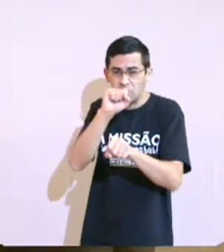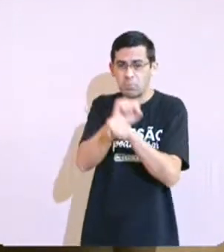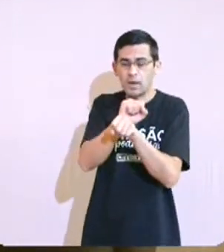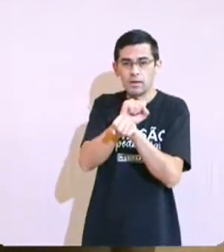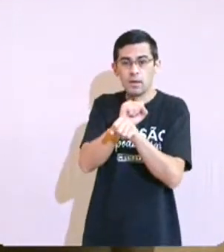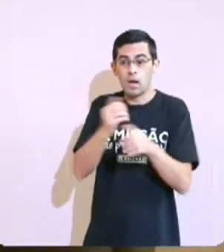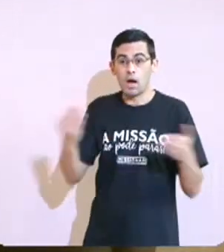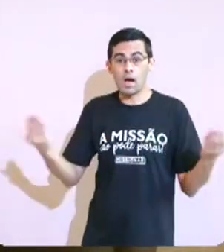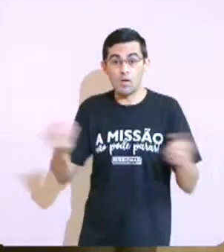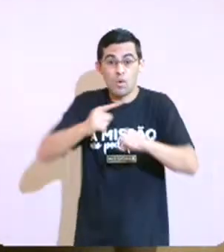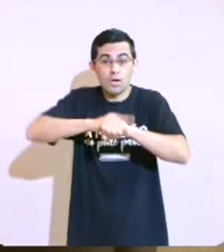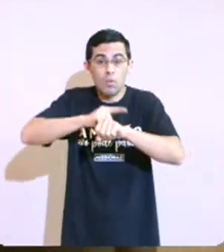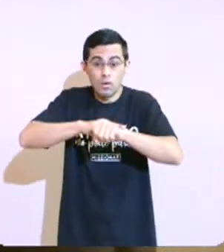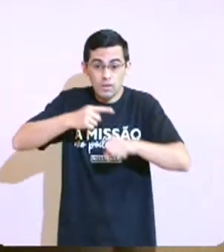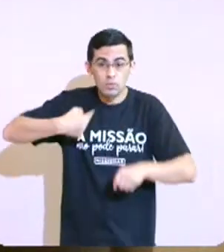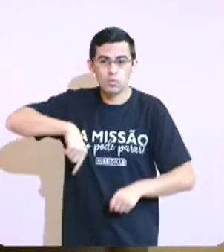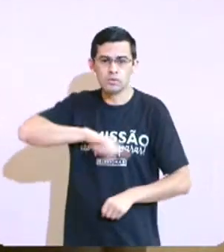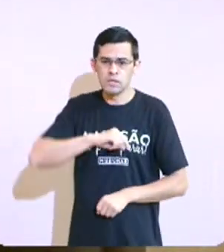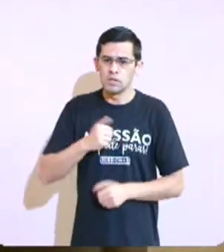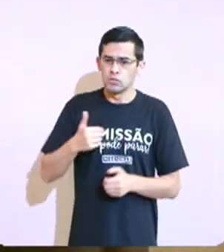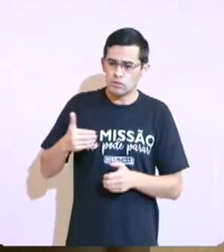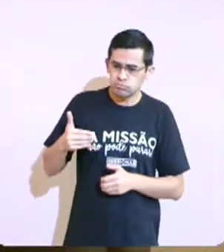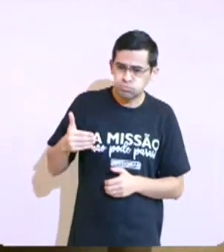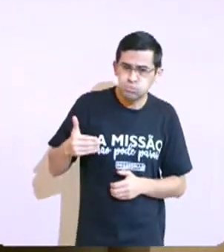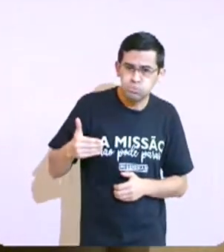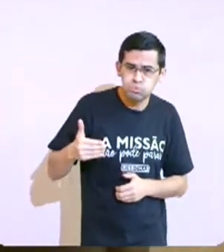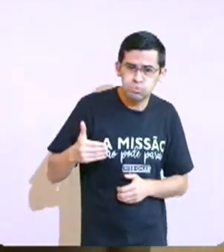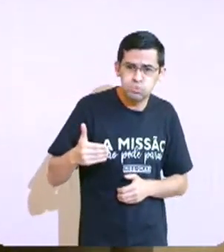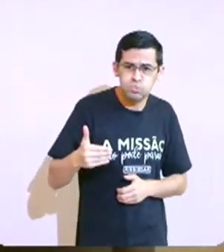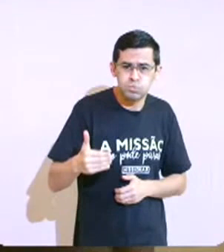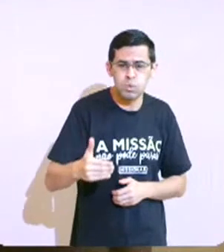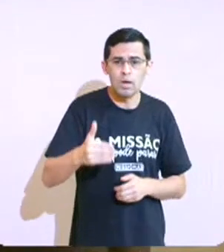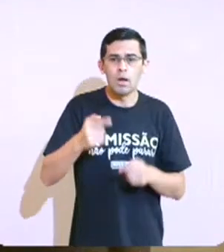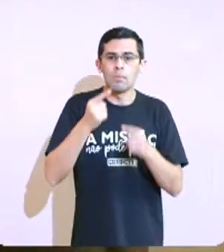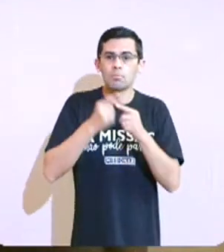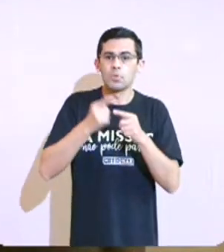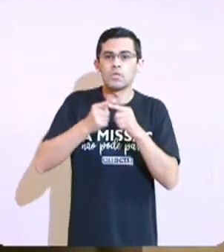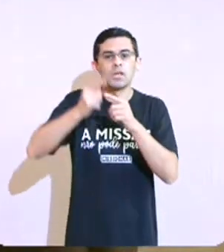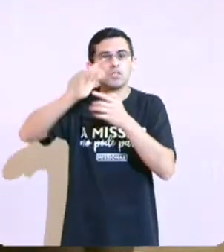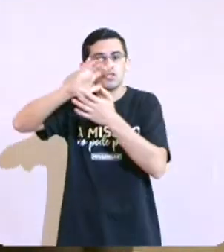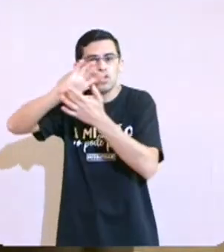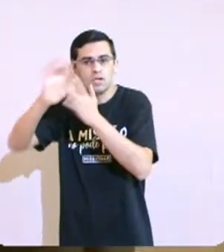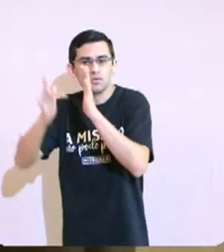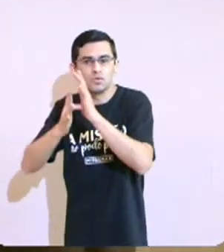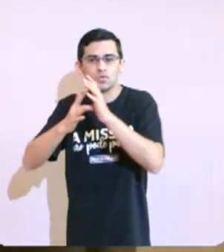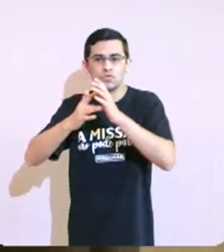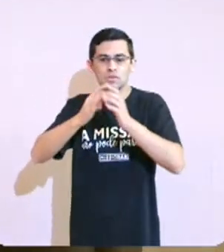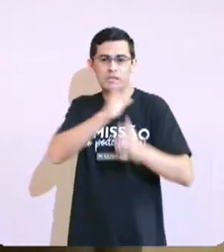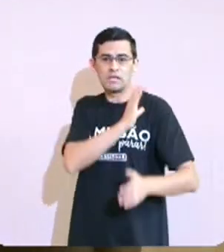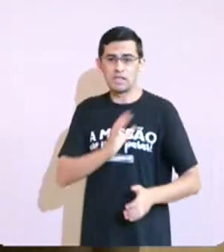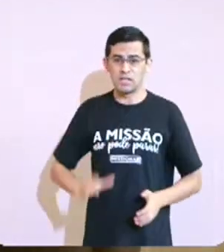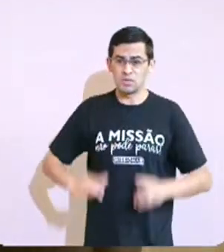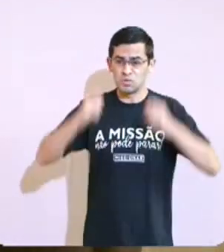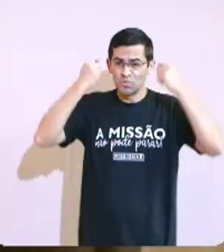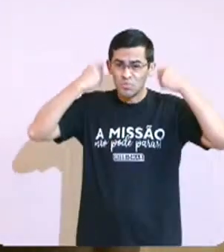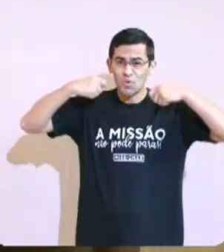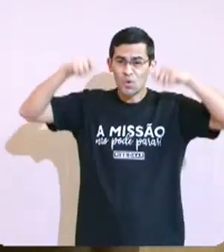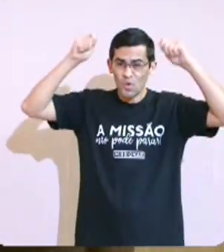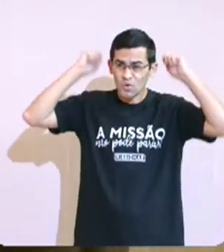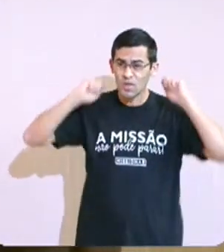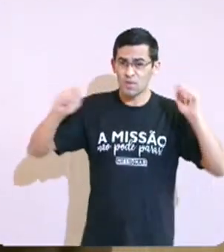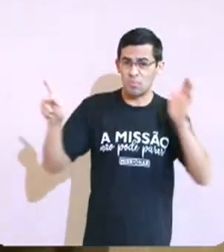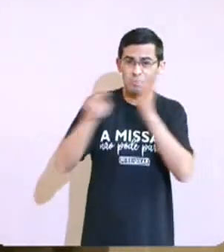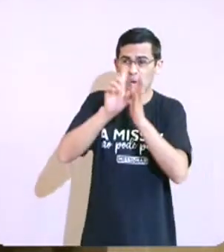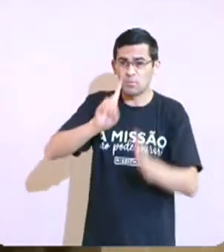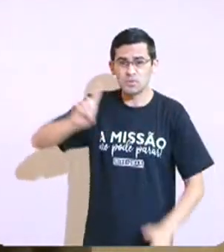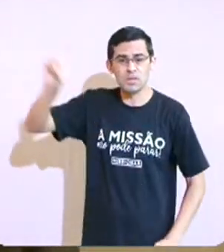a nossa hora. Nós marchamos adiante, porque venceu o Cordeiro nosso.